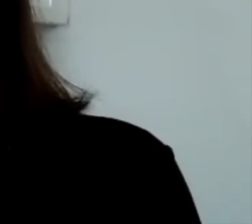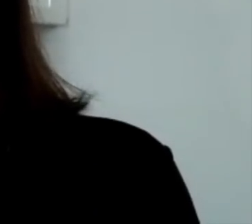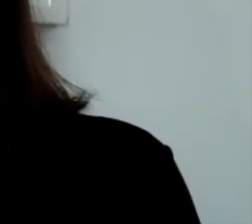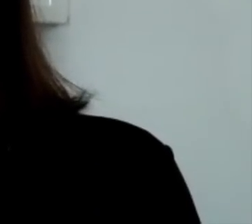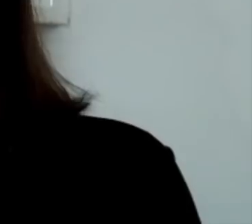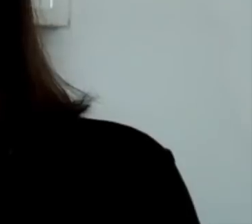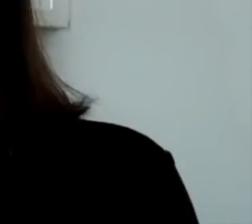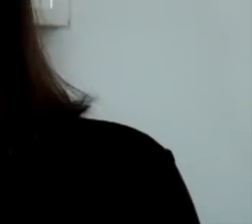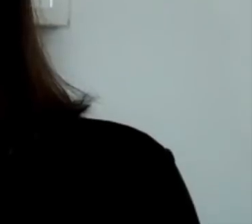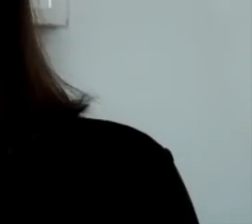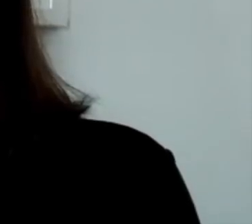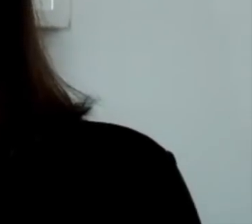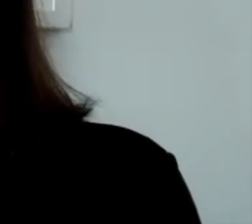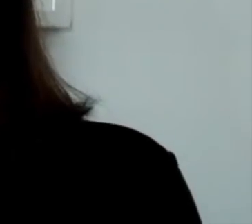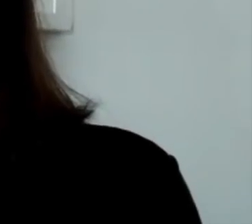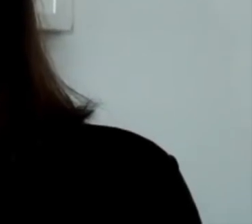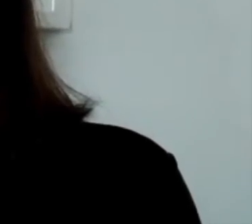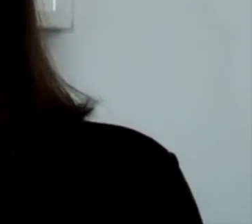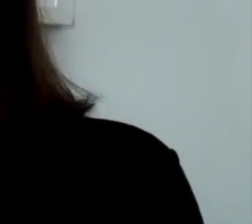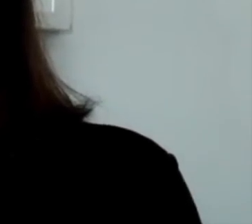Luto.